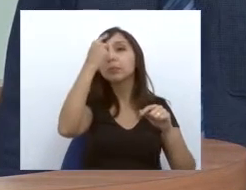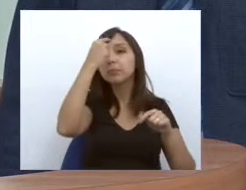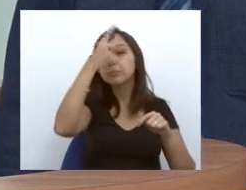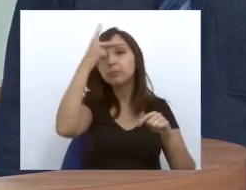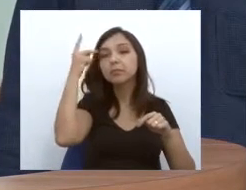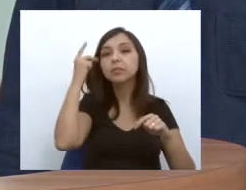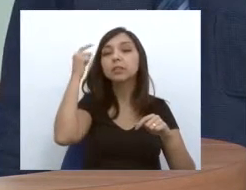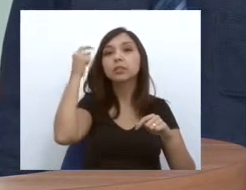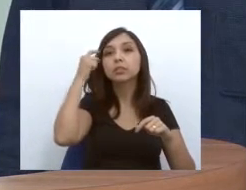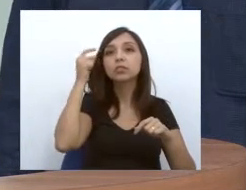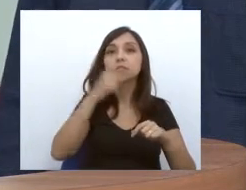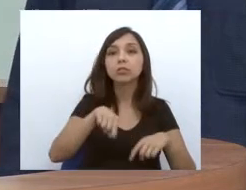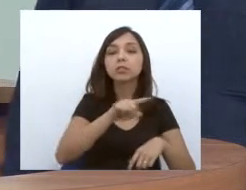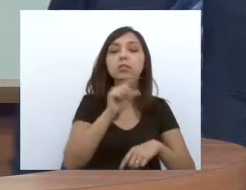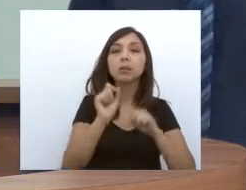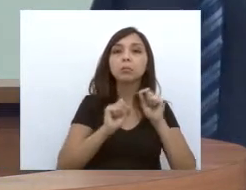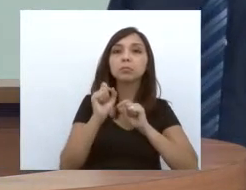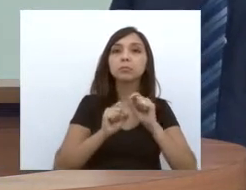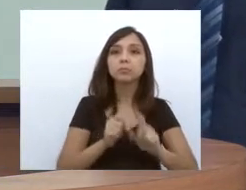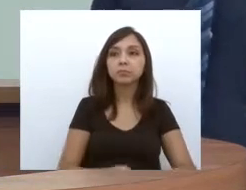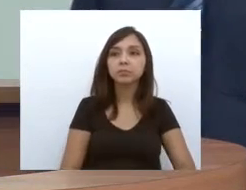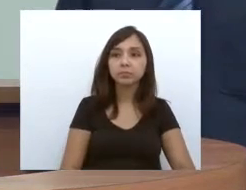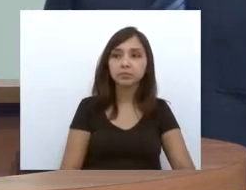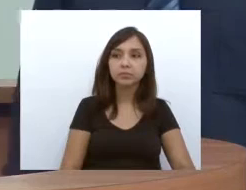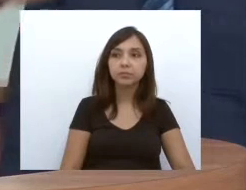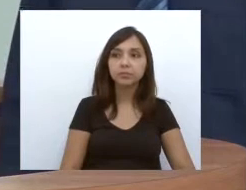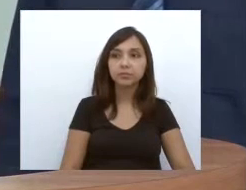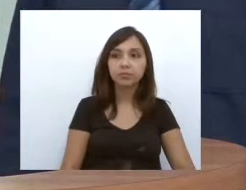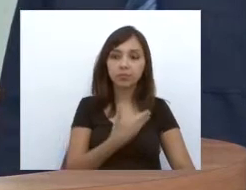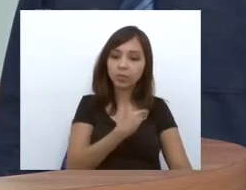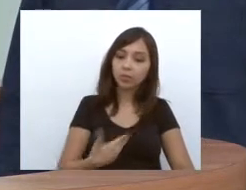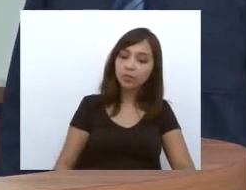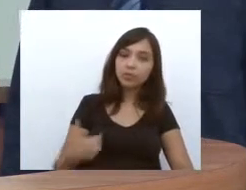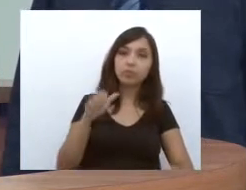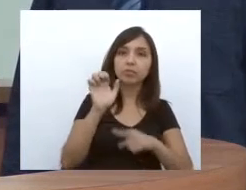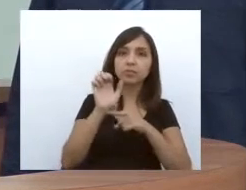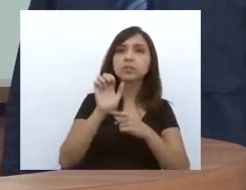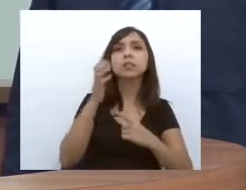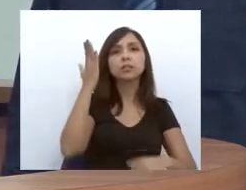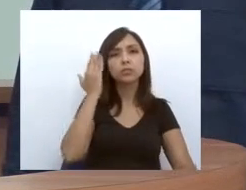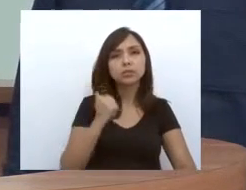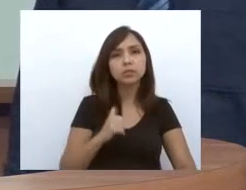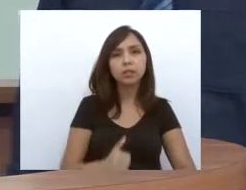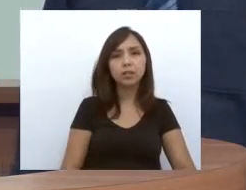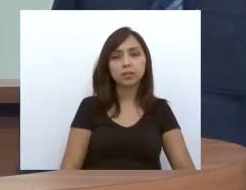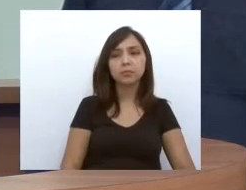pessoas que sabem pensar, vereador. E o governo do estado conhece a fórmula.